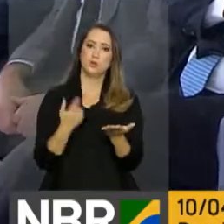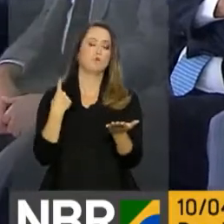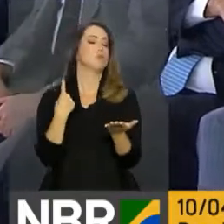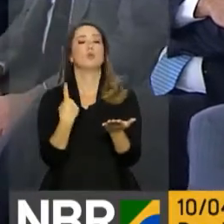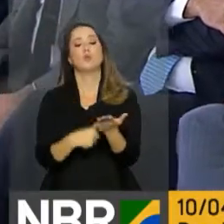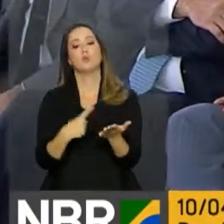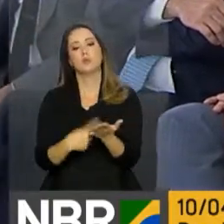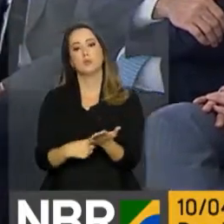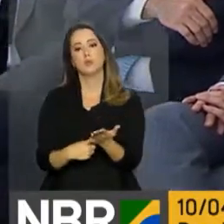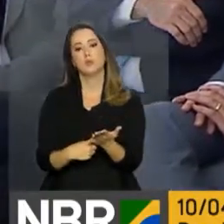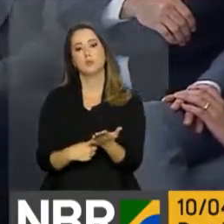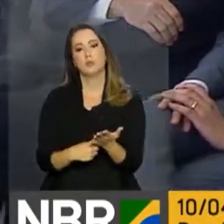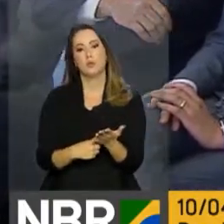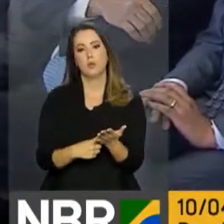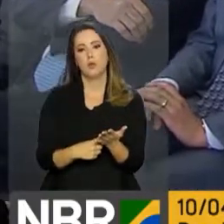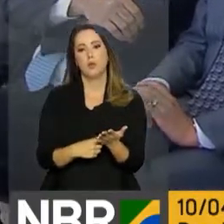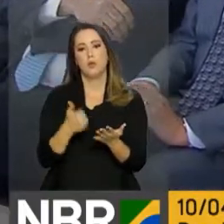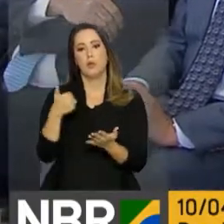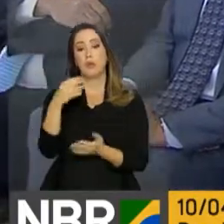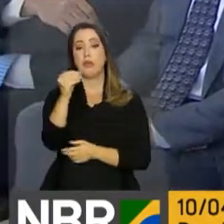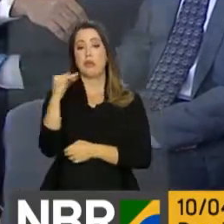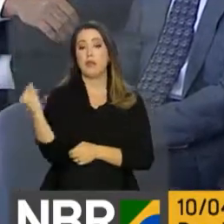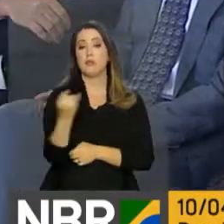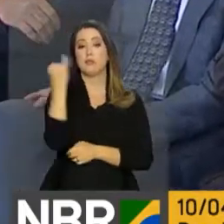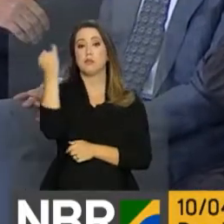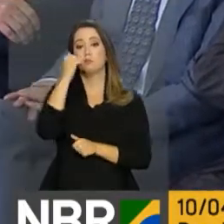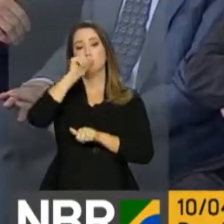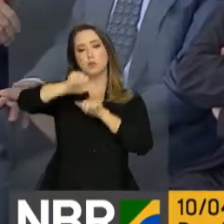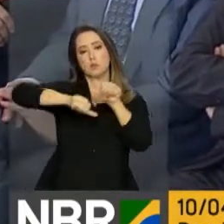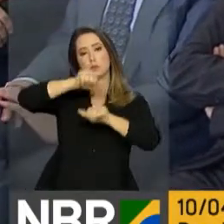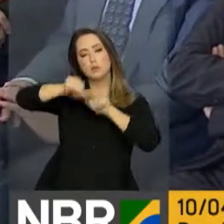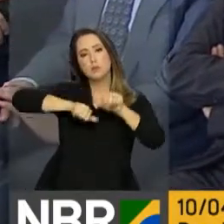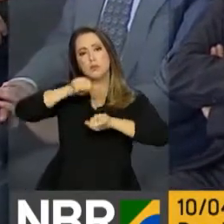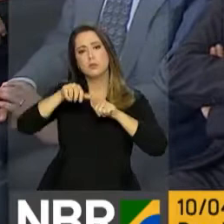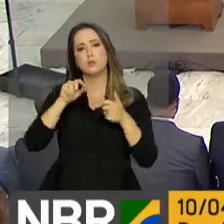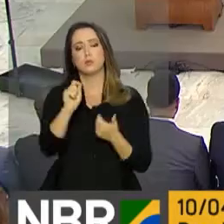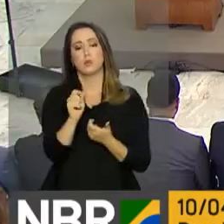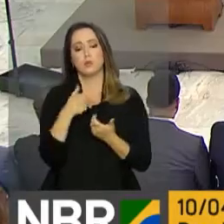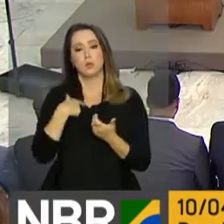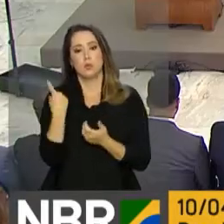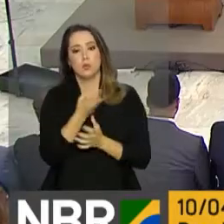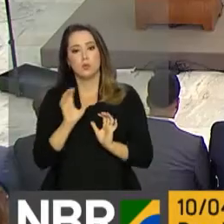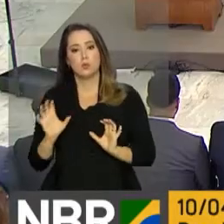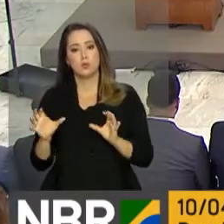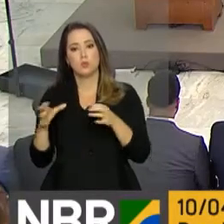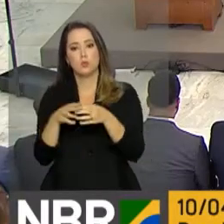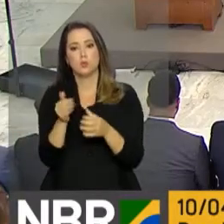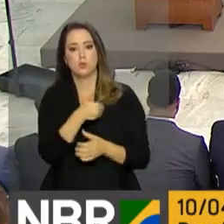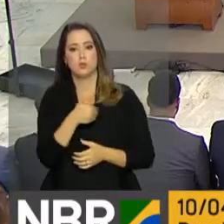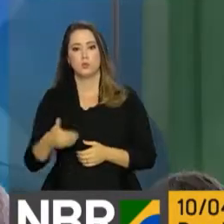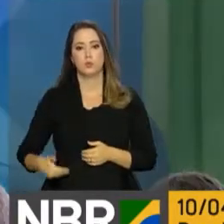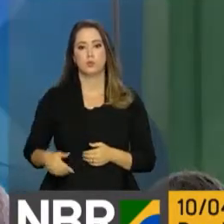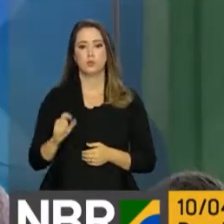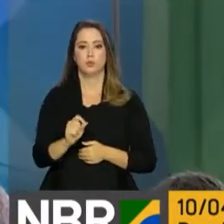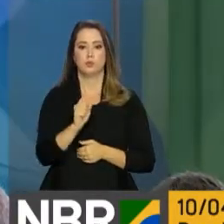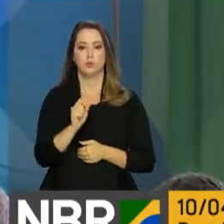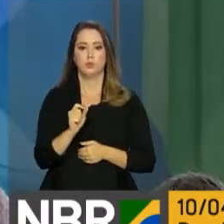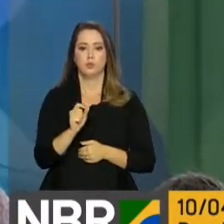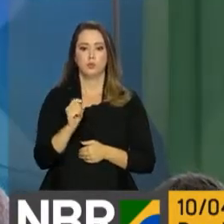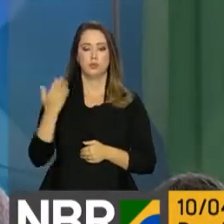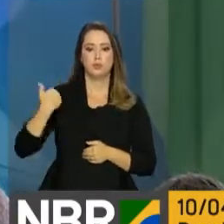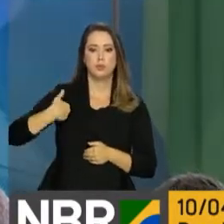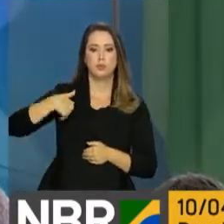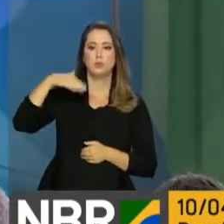não é? 10 importantes mudanças na nossa equipe de governo.